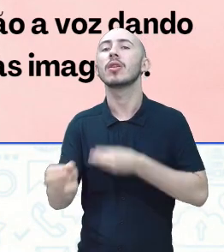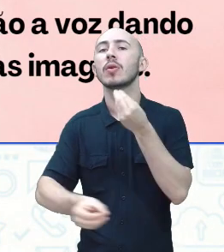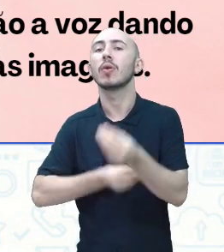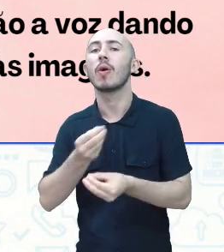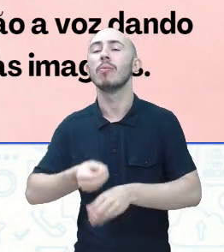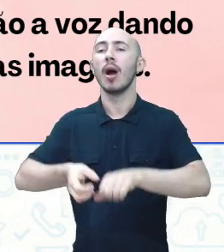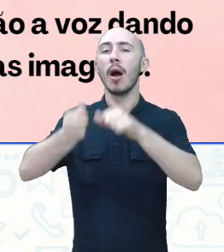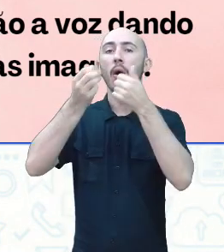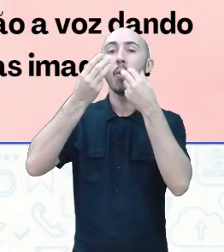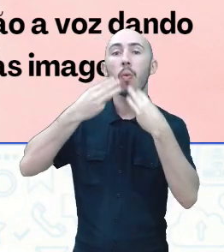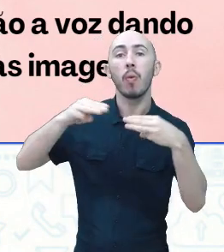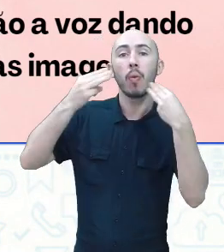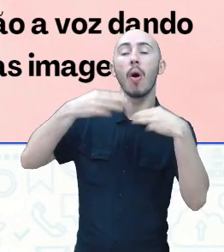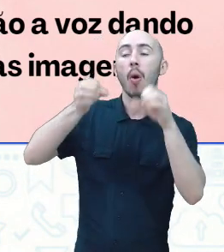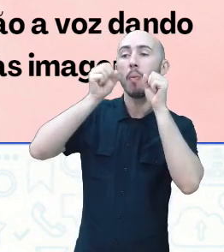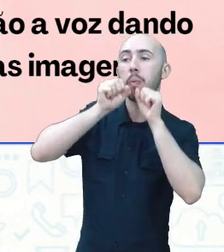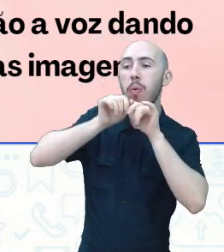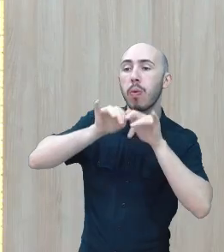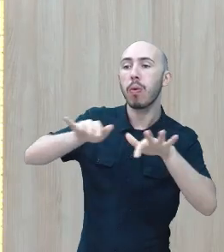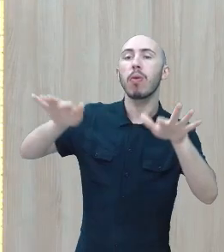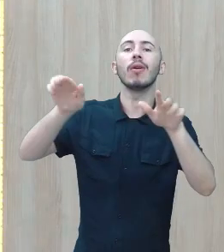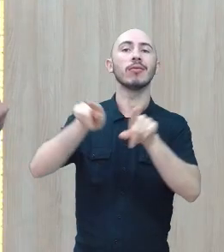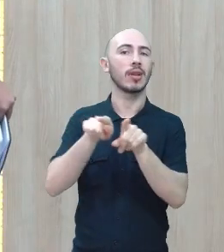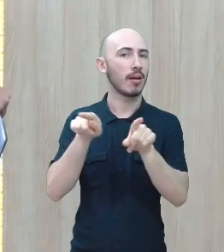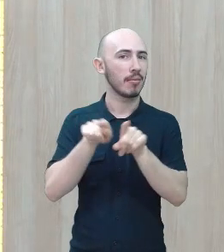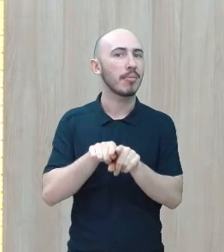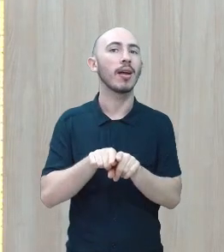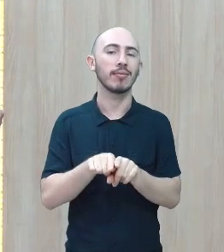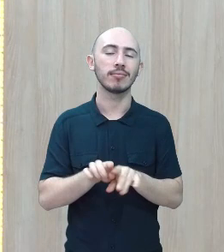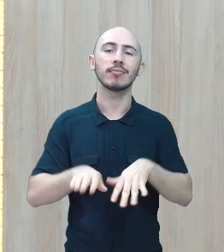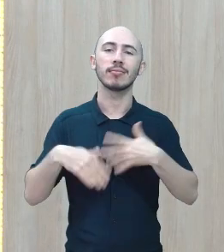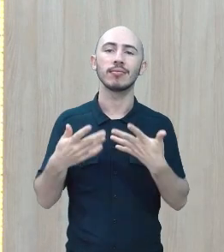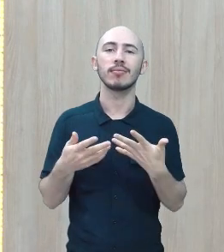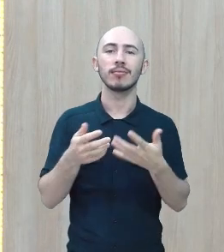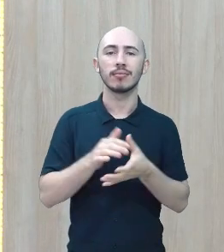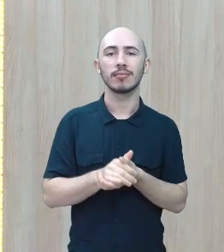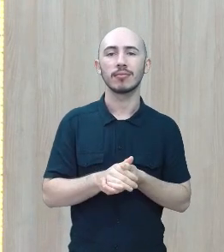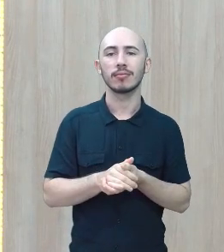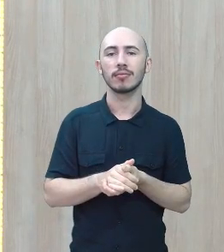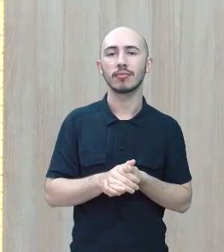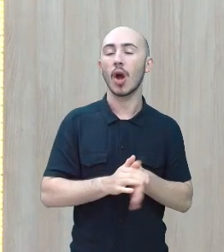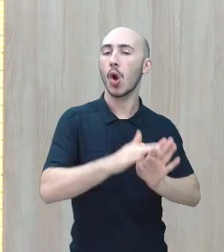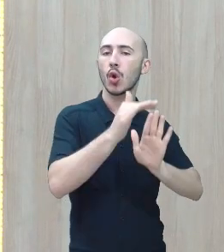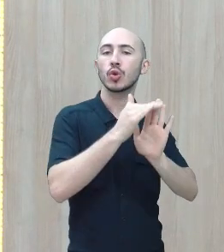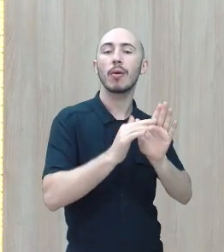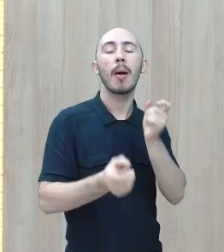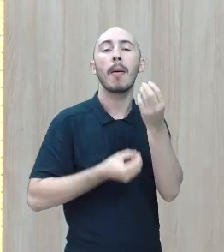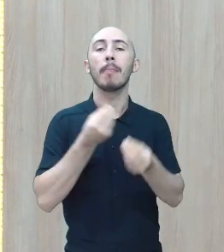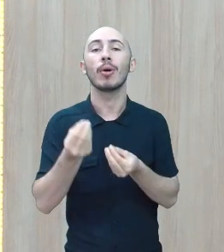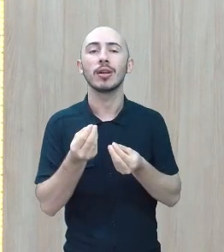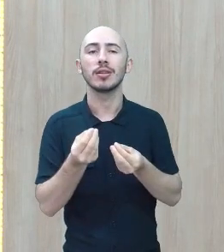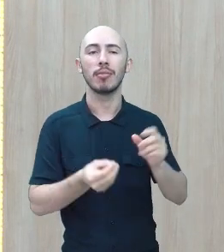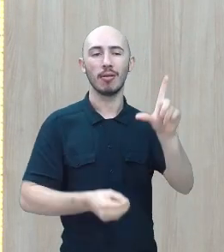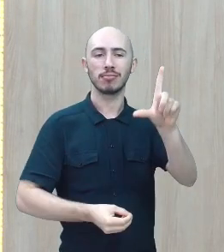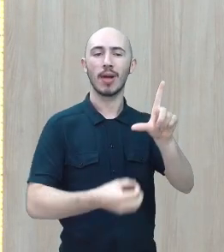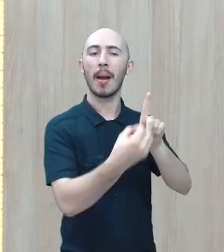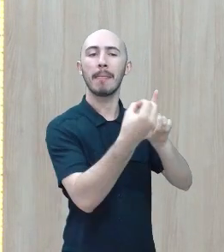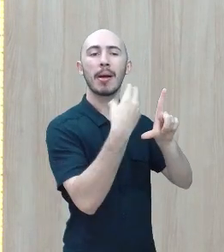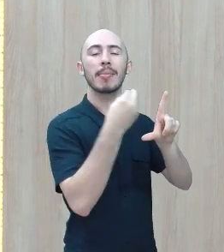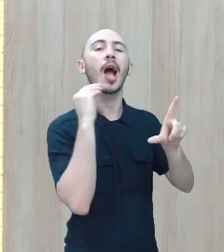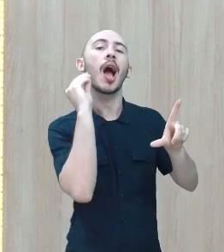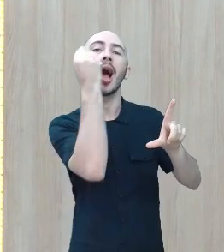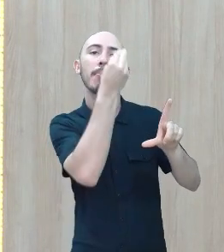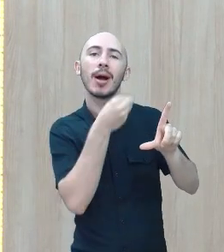eu tinha falado anteriormente, eu dei aquele exemplo lá dos tutoriais de maquiagem que podem aí repercutir um marketing para as